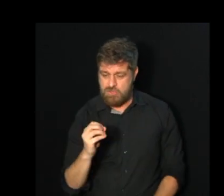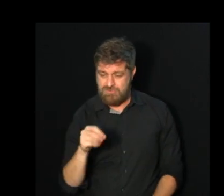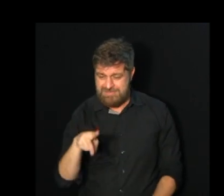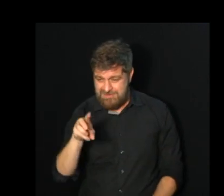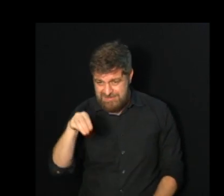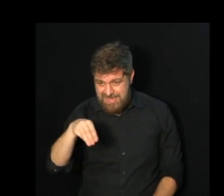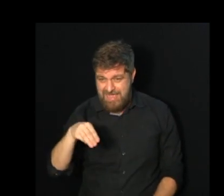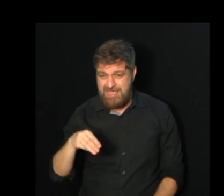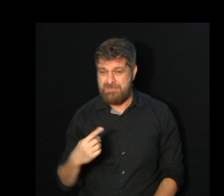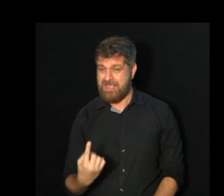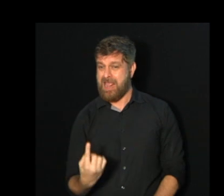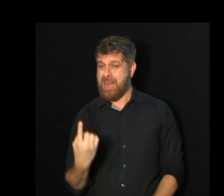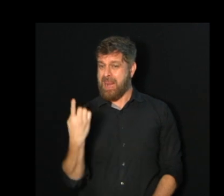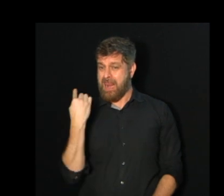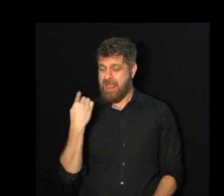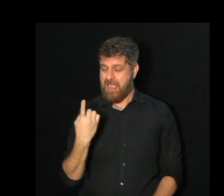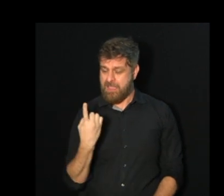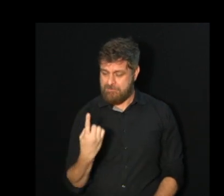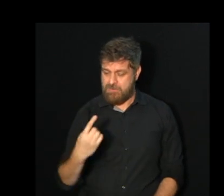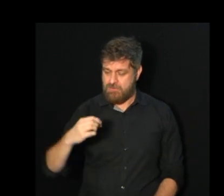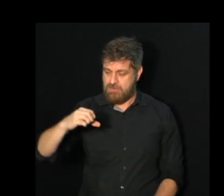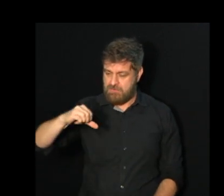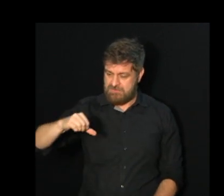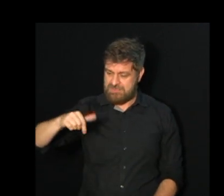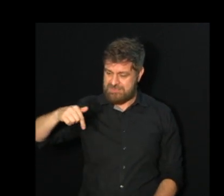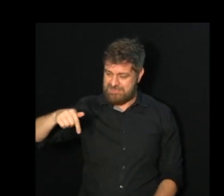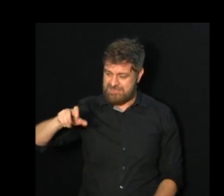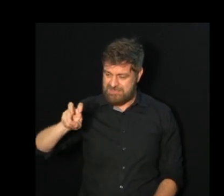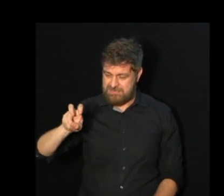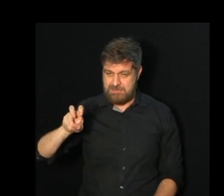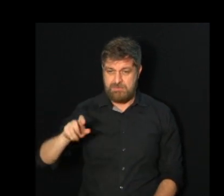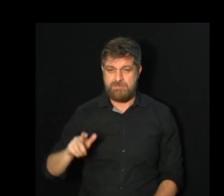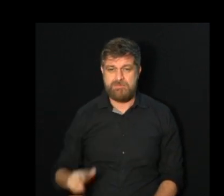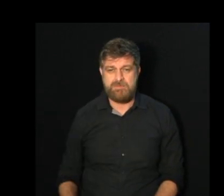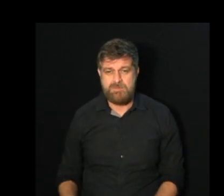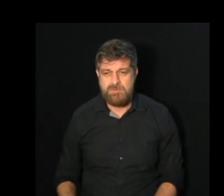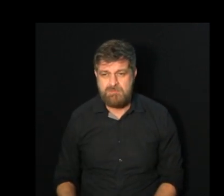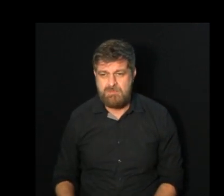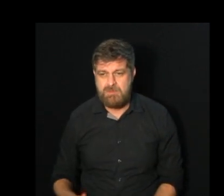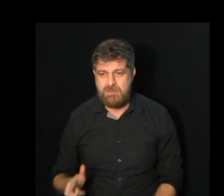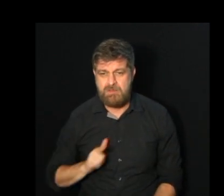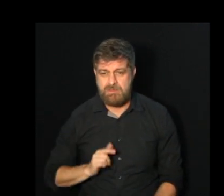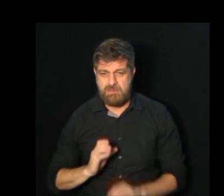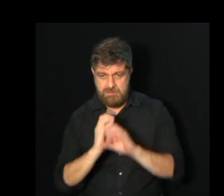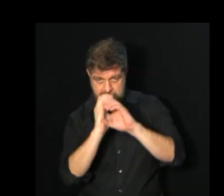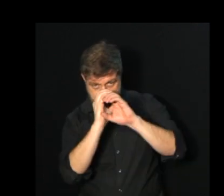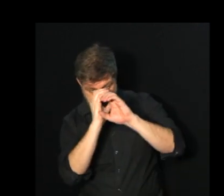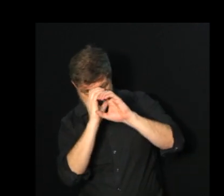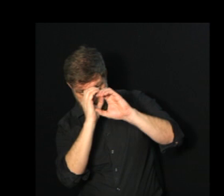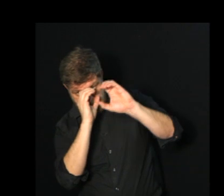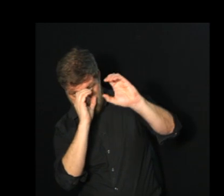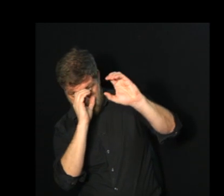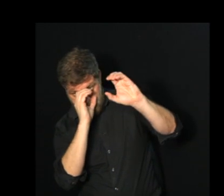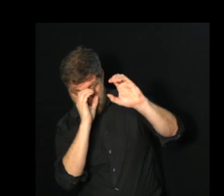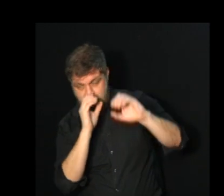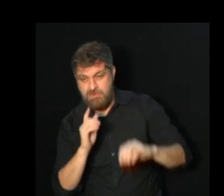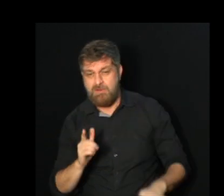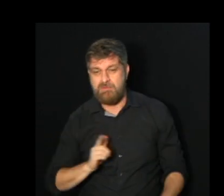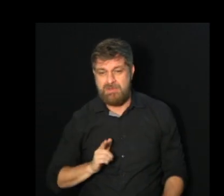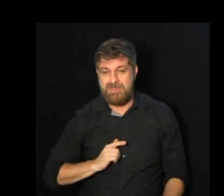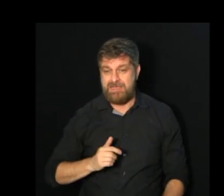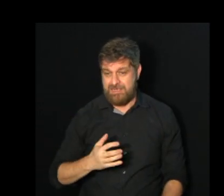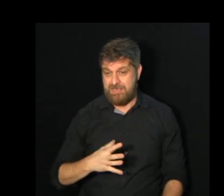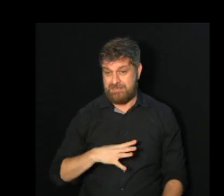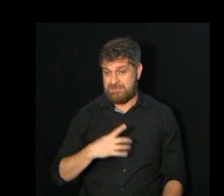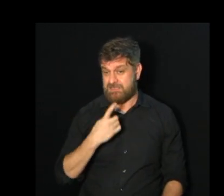desde 1975, mais ou menos, né? Muito bem, nós temos uma no Capricórnio, que é o número 1 ali, no Observatório Municipal de